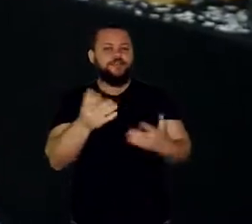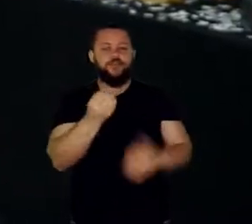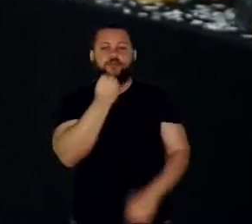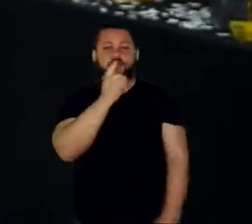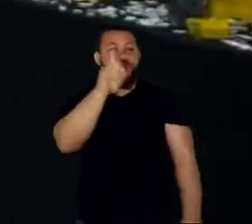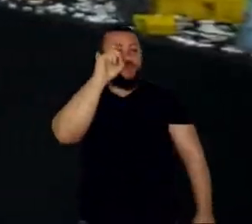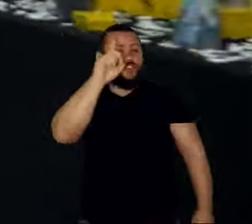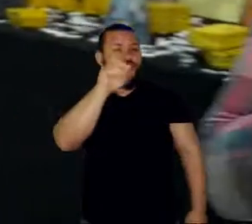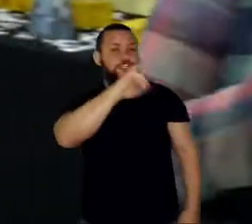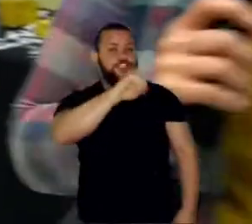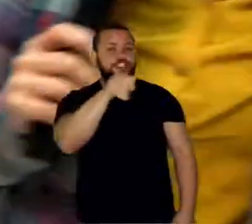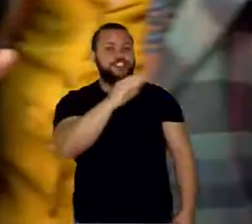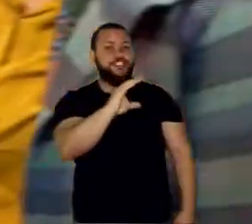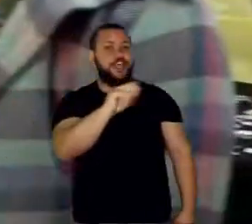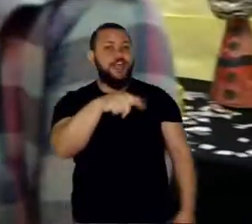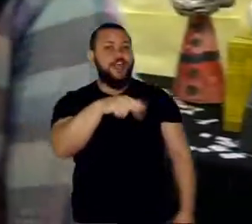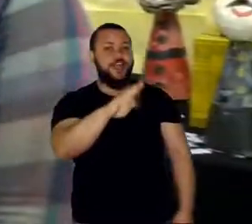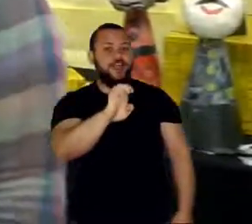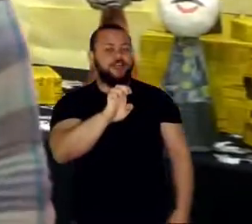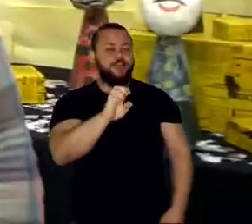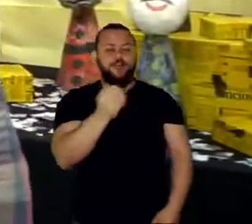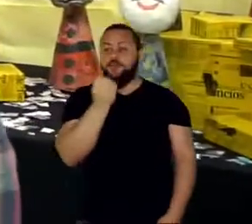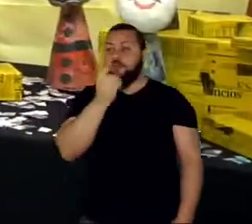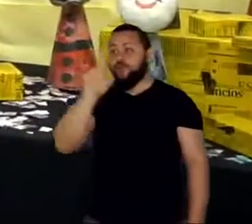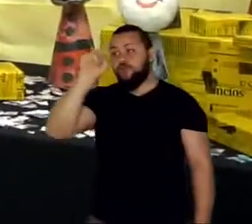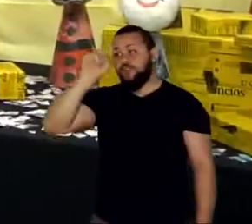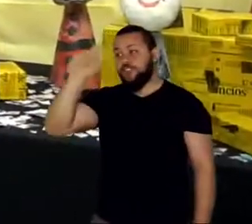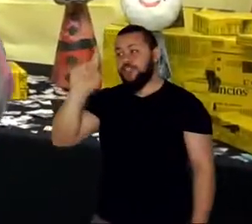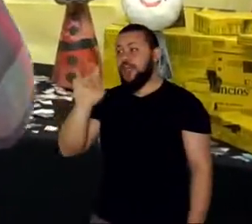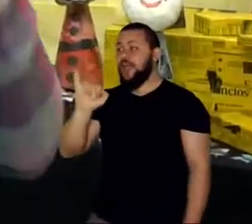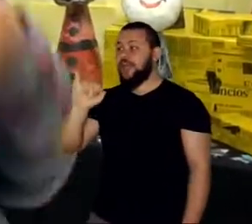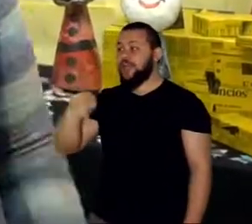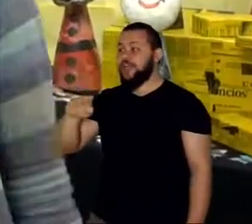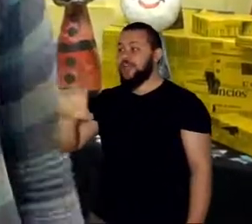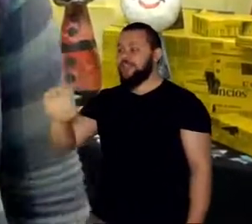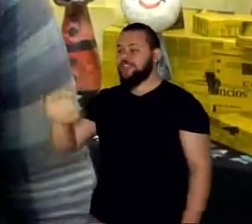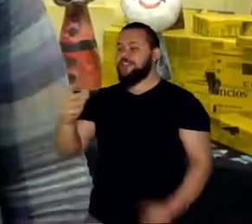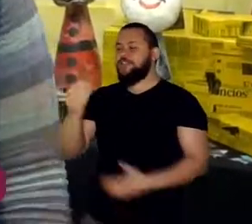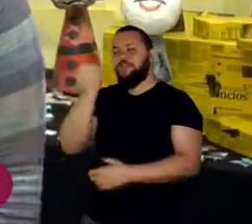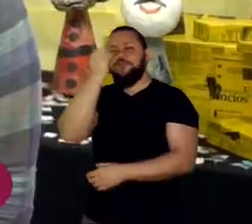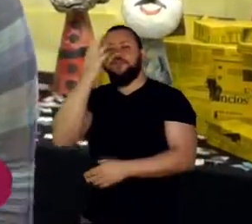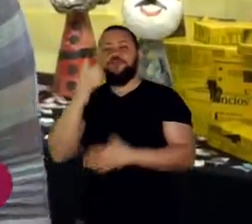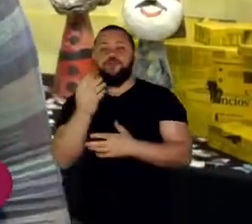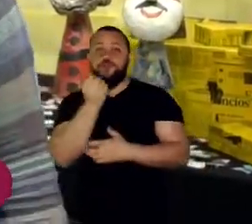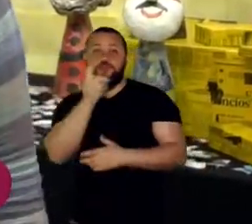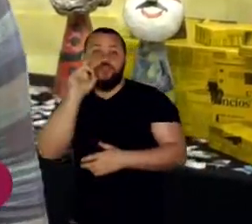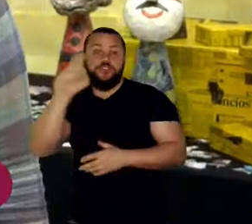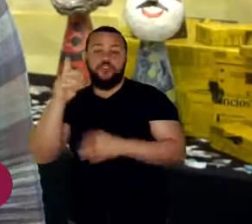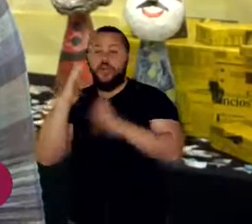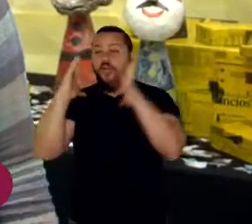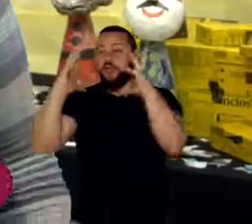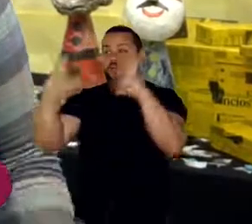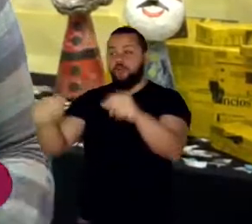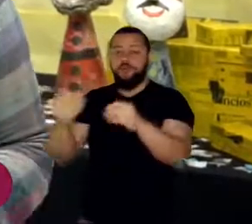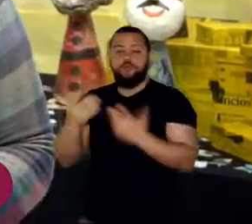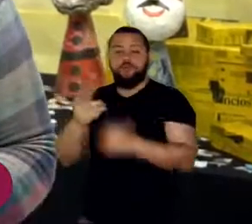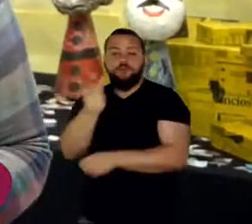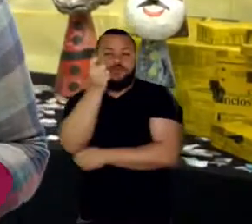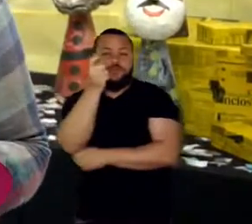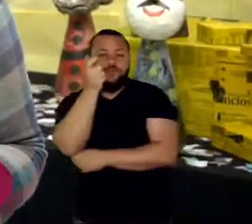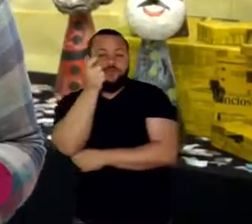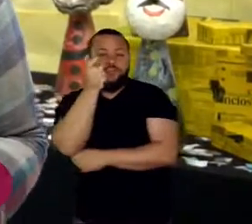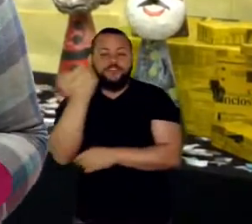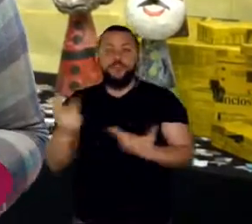Jaque. Bom dia, Inês. Bom dia a todos que estão acompanhando a programação do